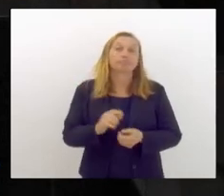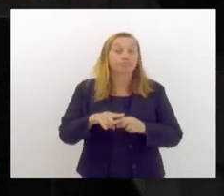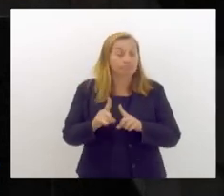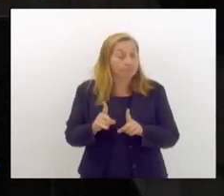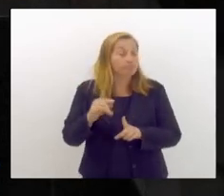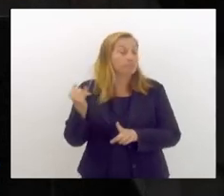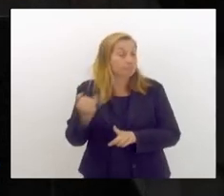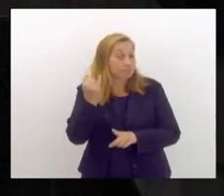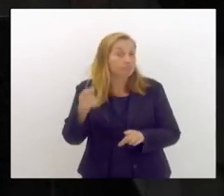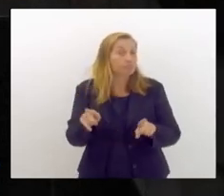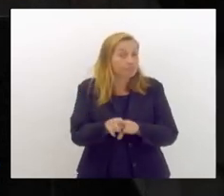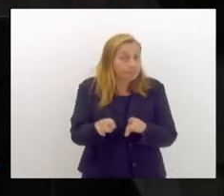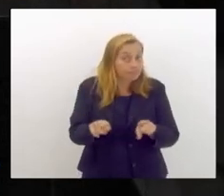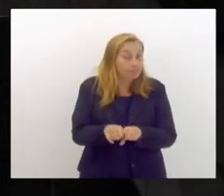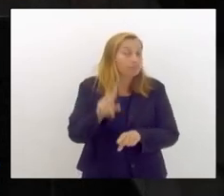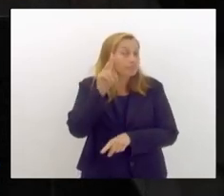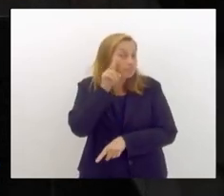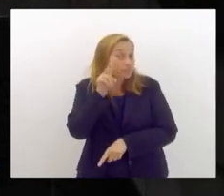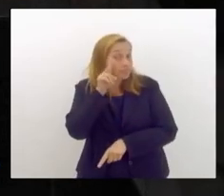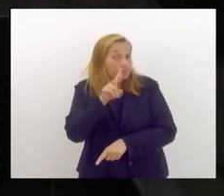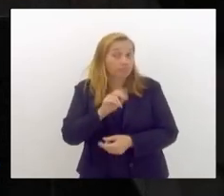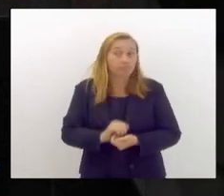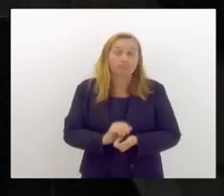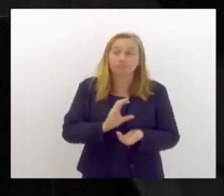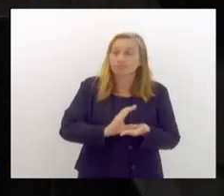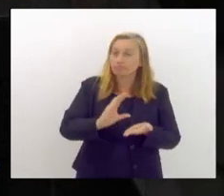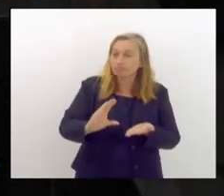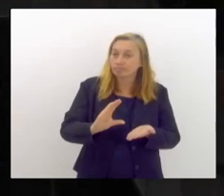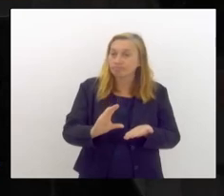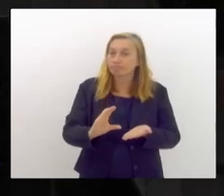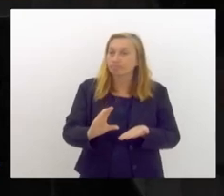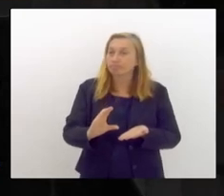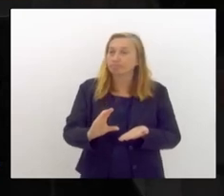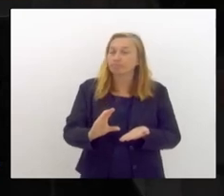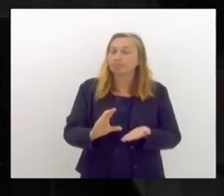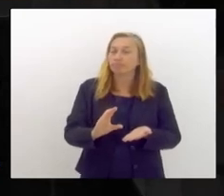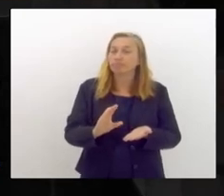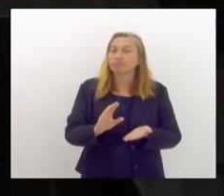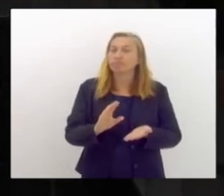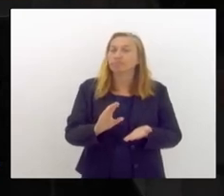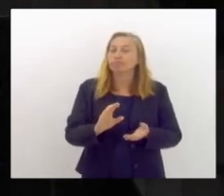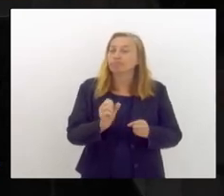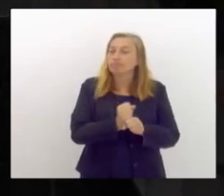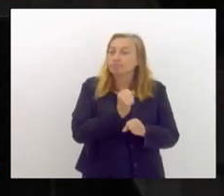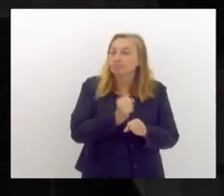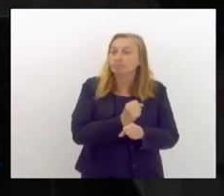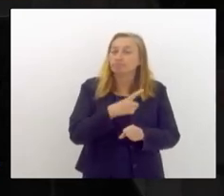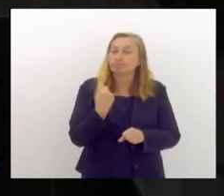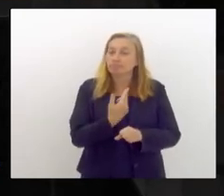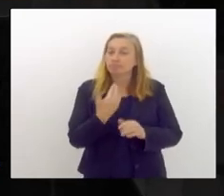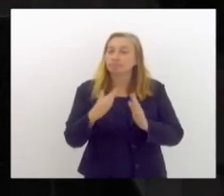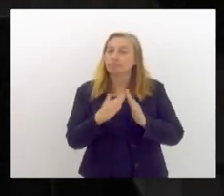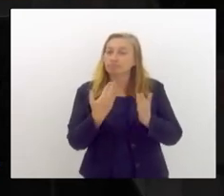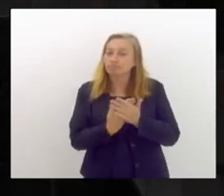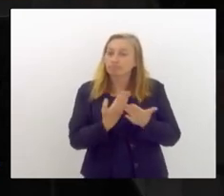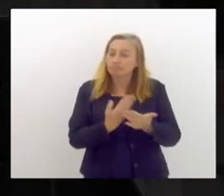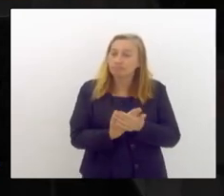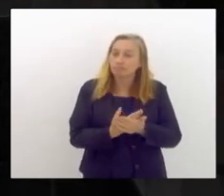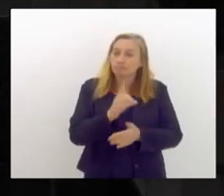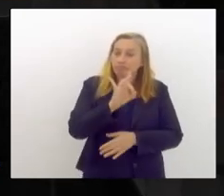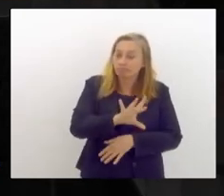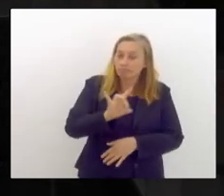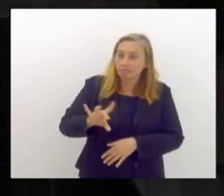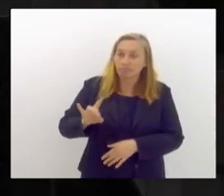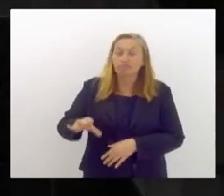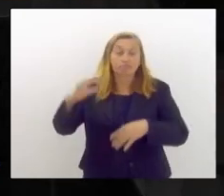é importante também lembrar do repasse de conservação das nossas escolas, onde, a cada chuva